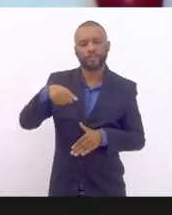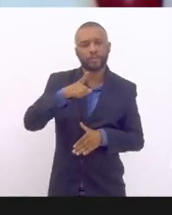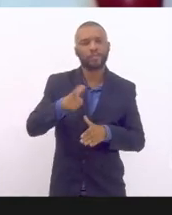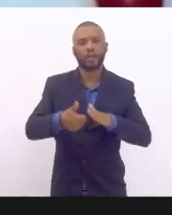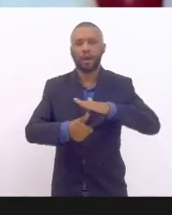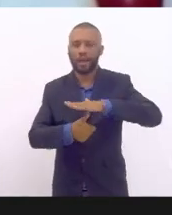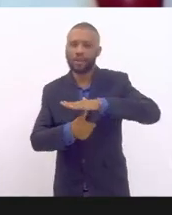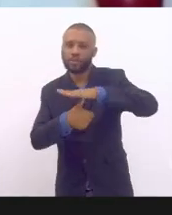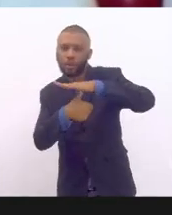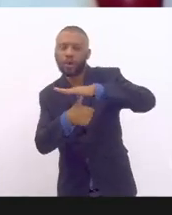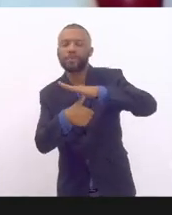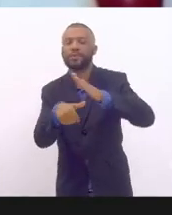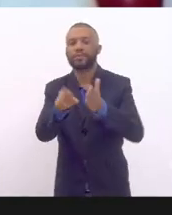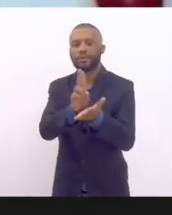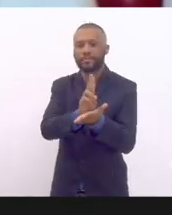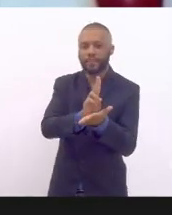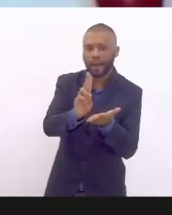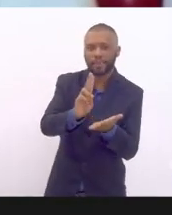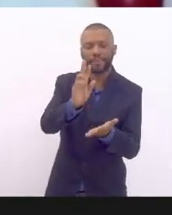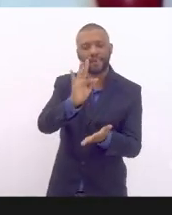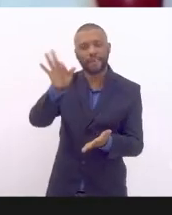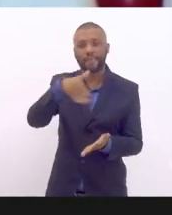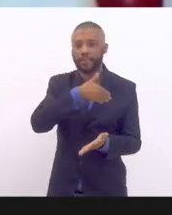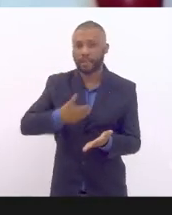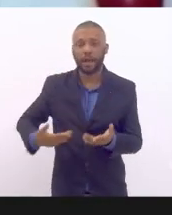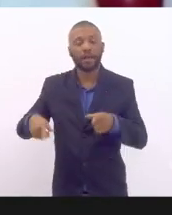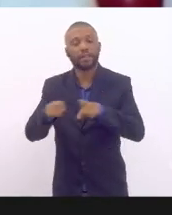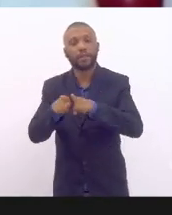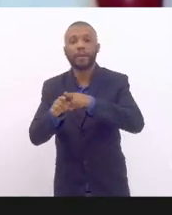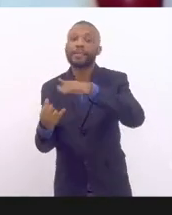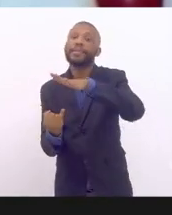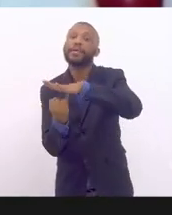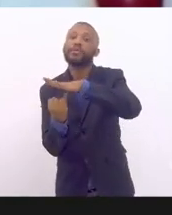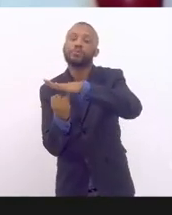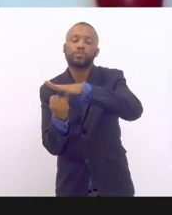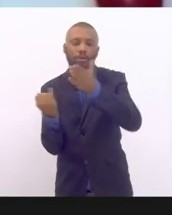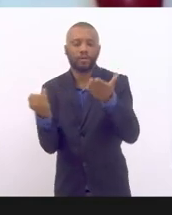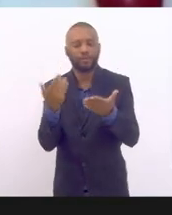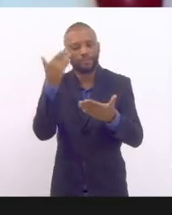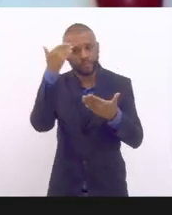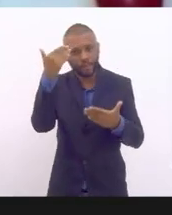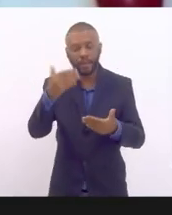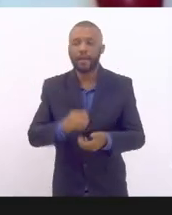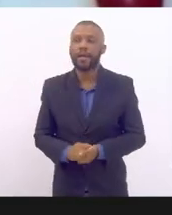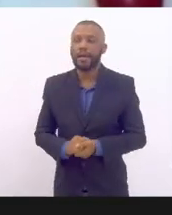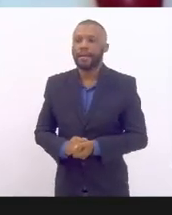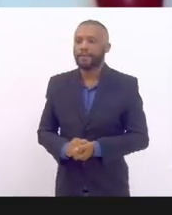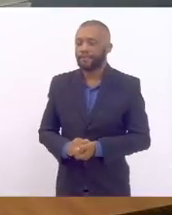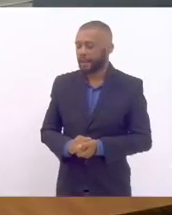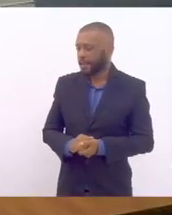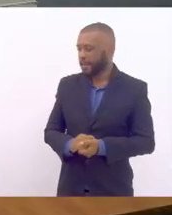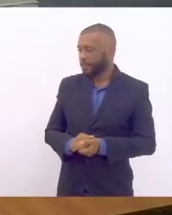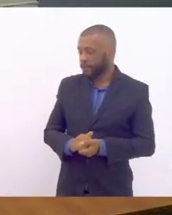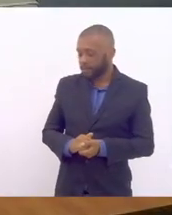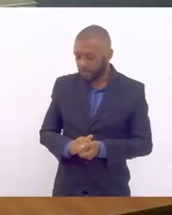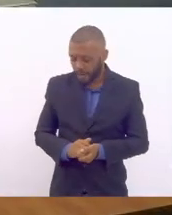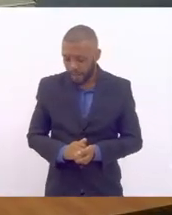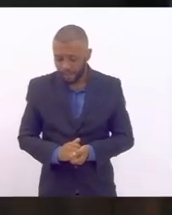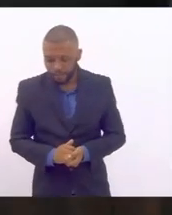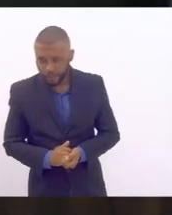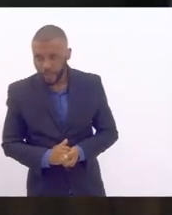e leitoras das universidades federais das instituições federais de ensino Muito obrigado e